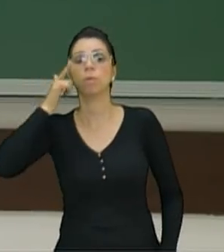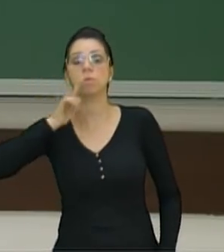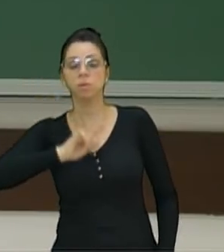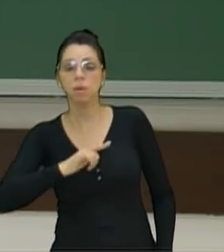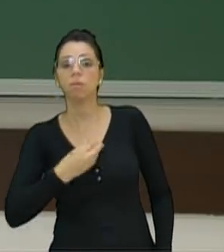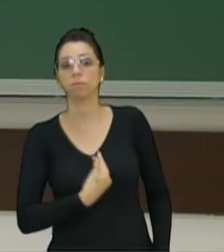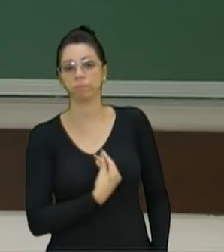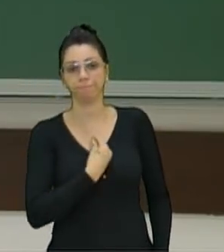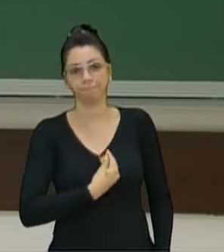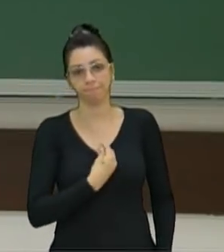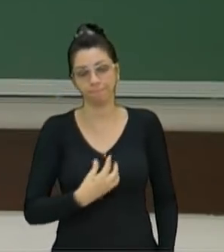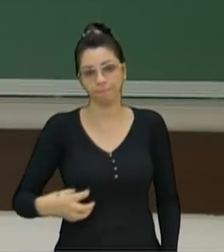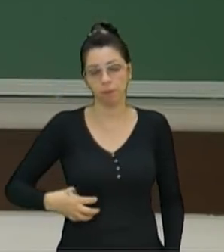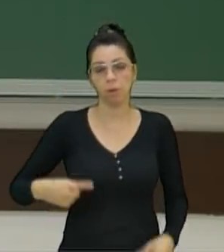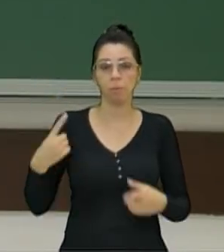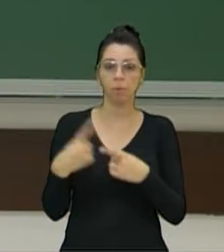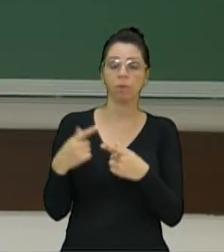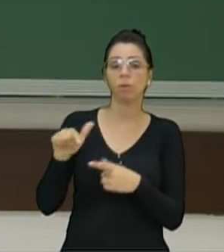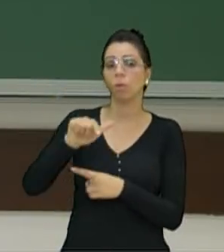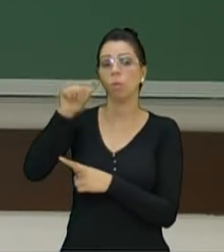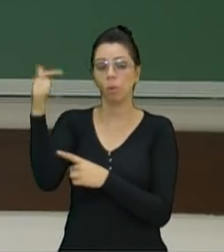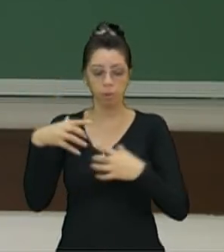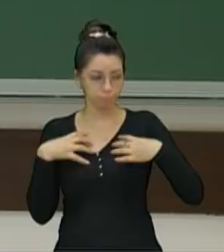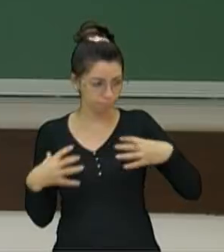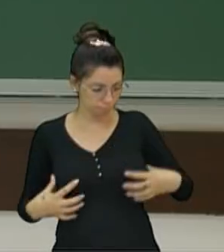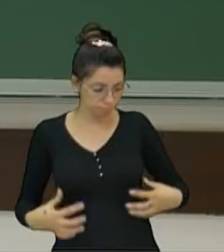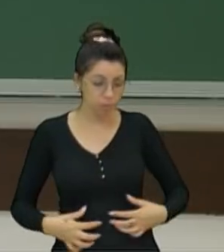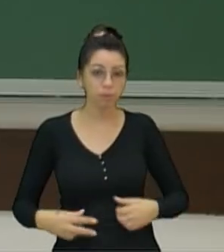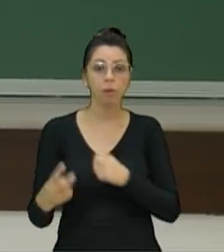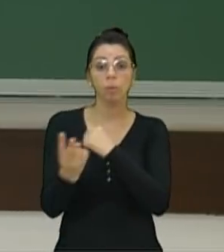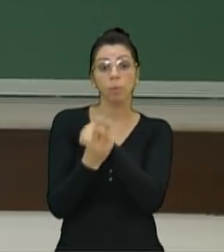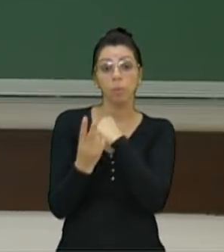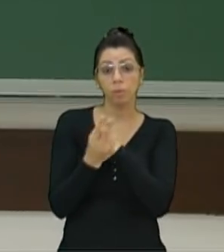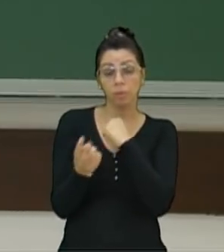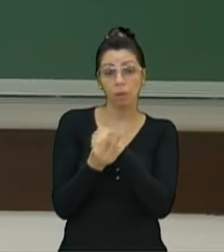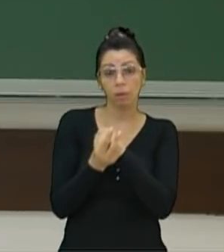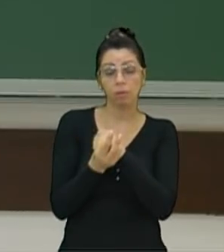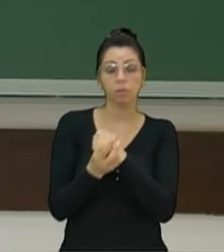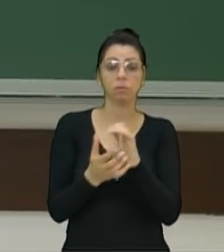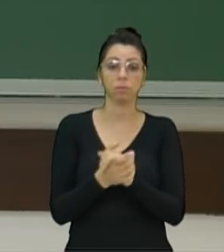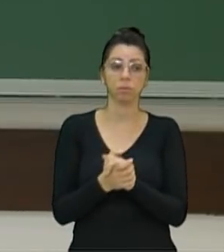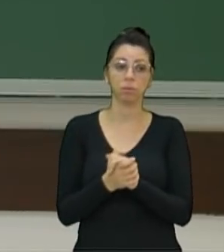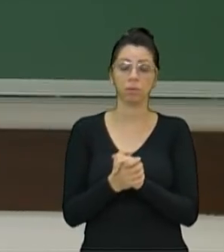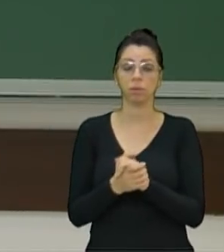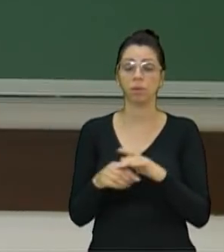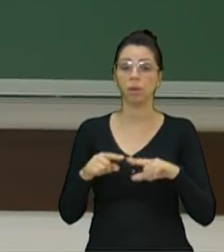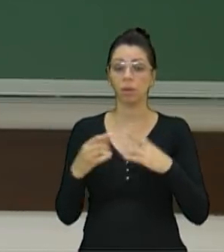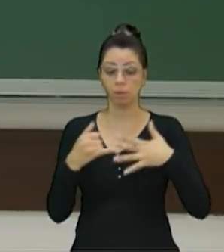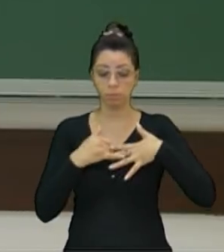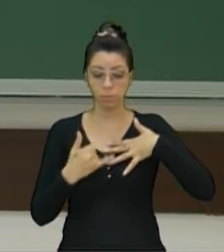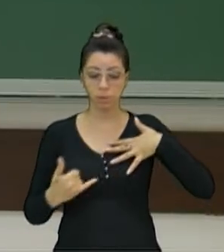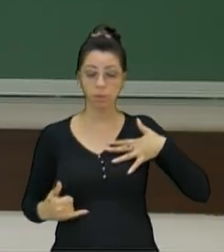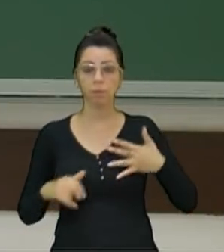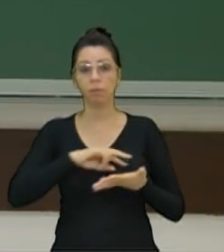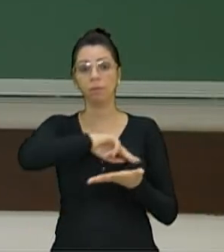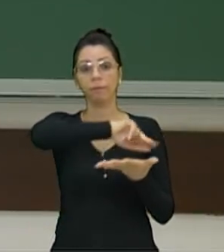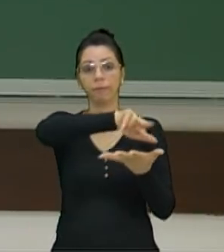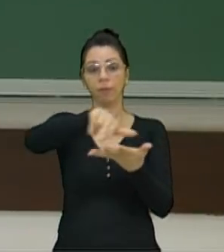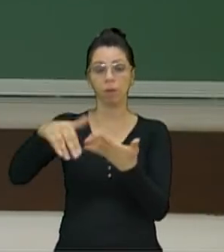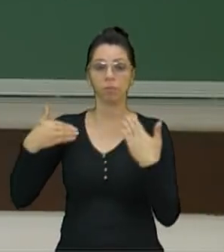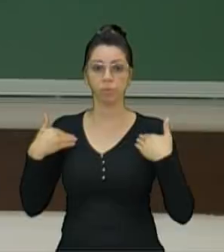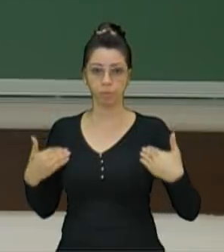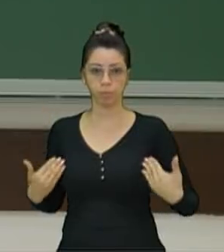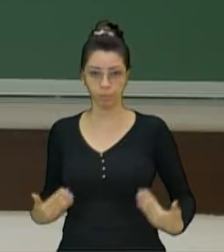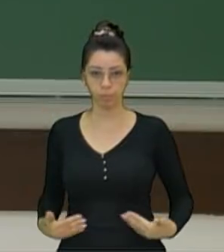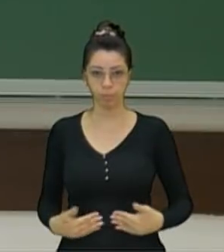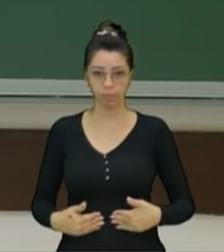Por quê? Porque a gente tem outras partes do corpo que vão fazer esse trabalho, né? Então vejam que o sistema linfático ele atua em várias partes do